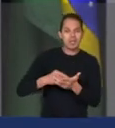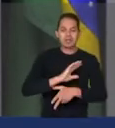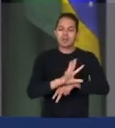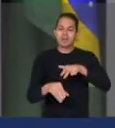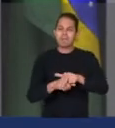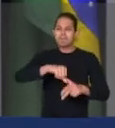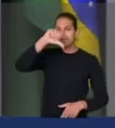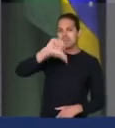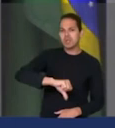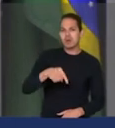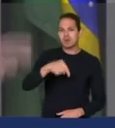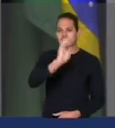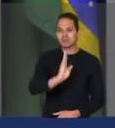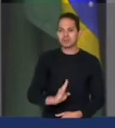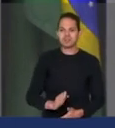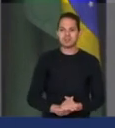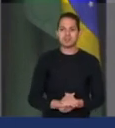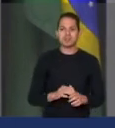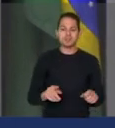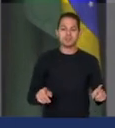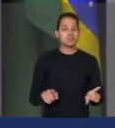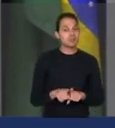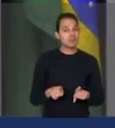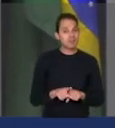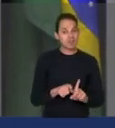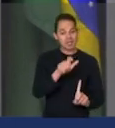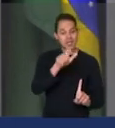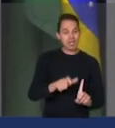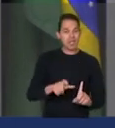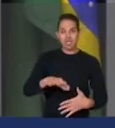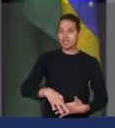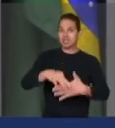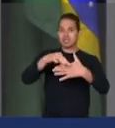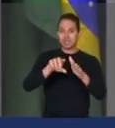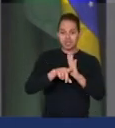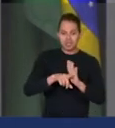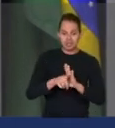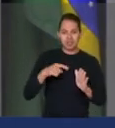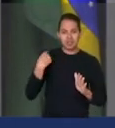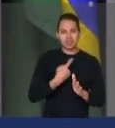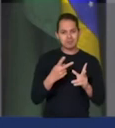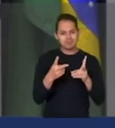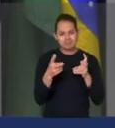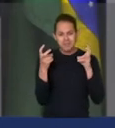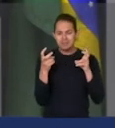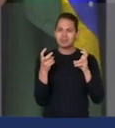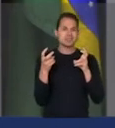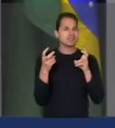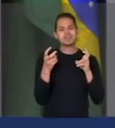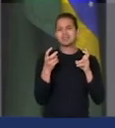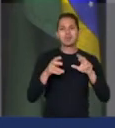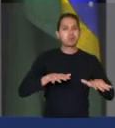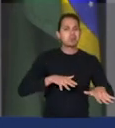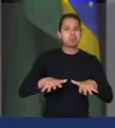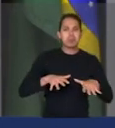país. Ouvindo que ele está liderando as pesquisas, e a gente evidentemente vê que não consegue mobilizar